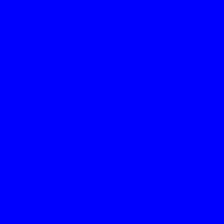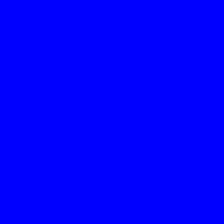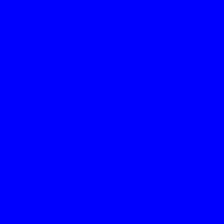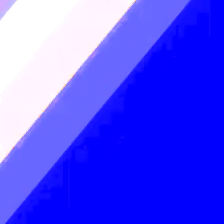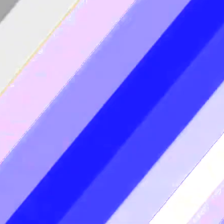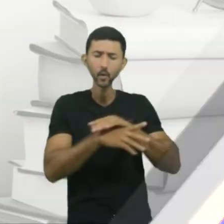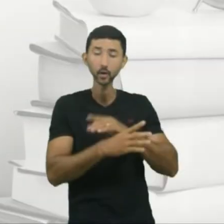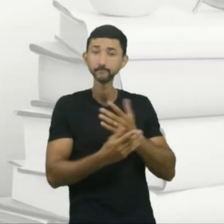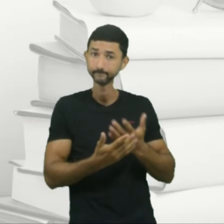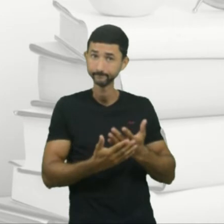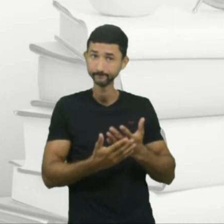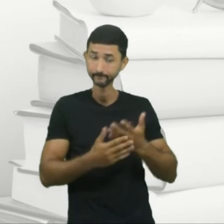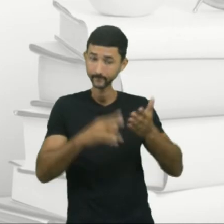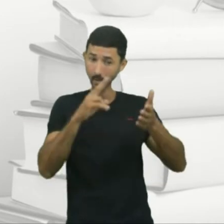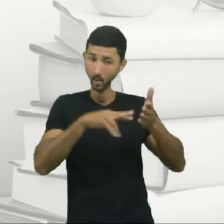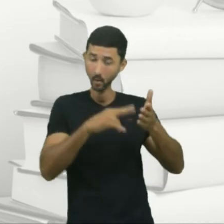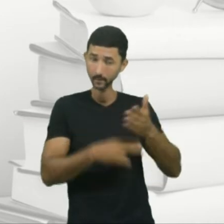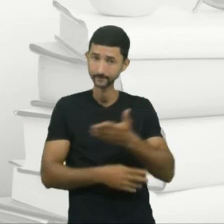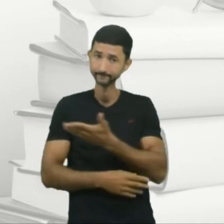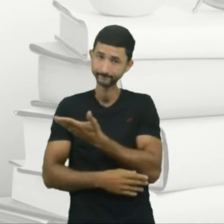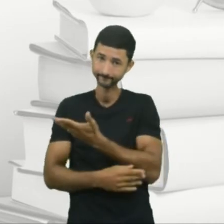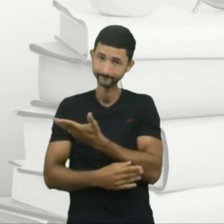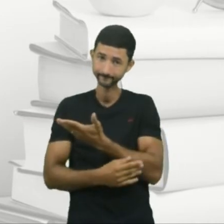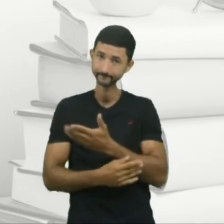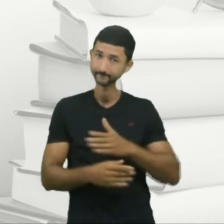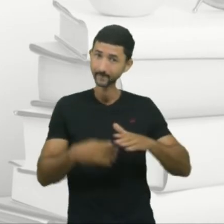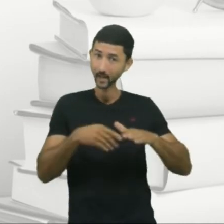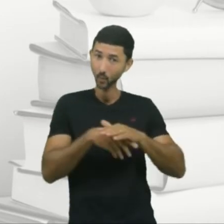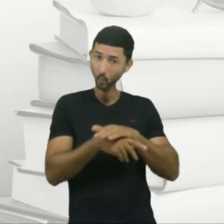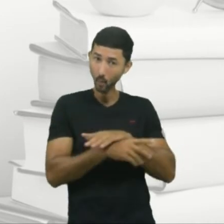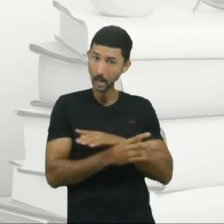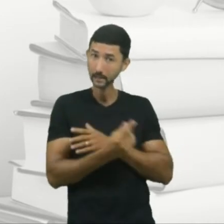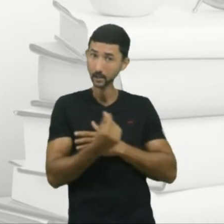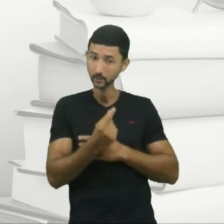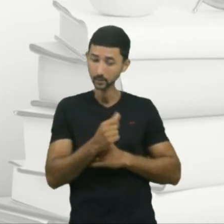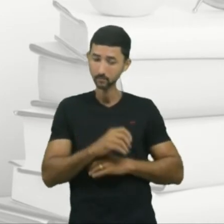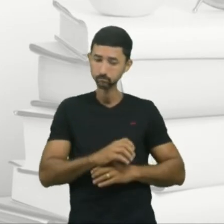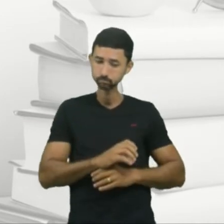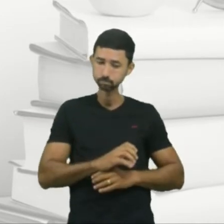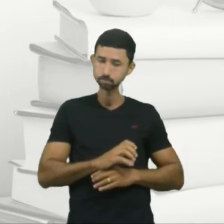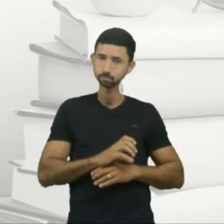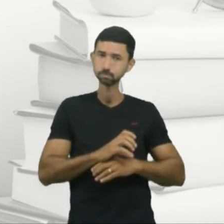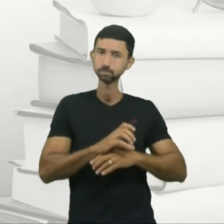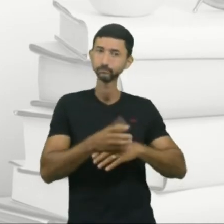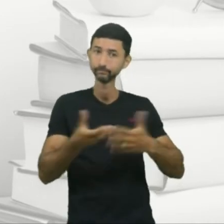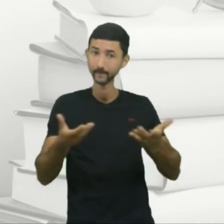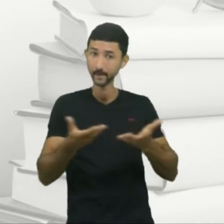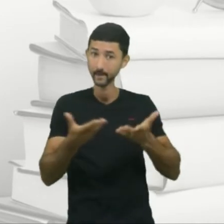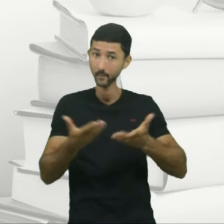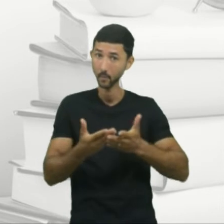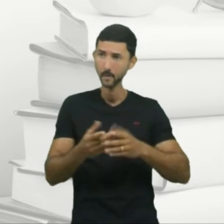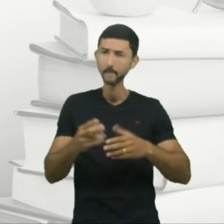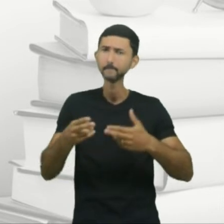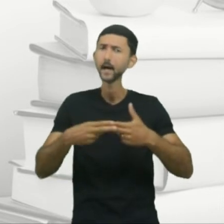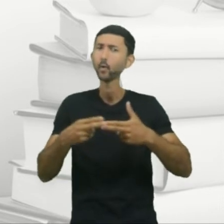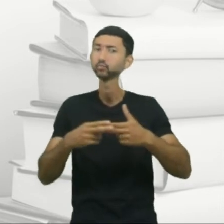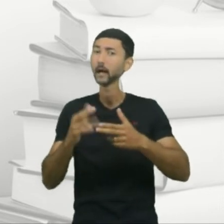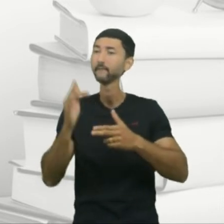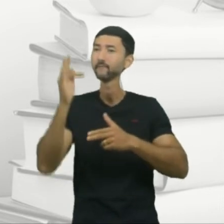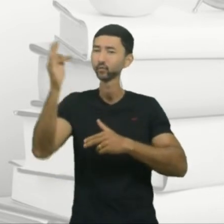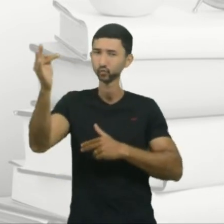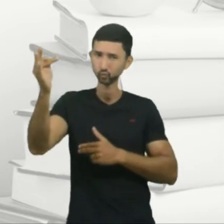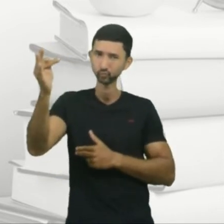lá, lê comigo. Poupar ou acumular valores no presente para utilizá-lo no